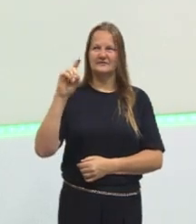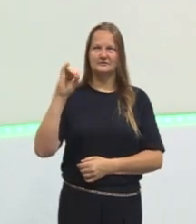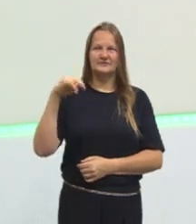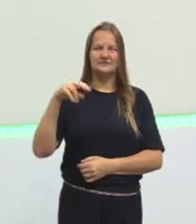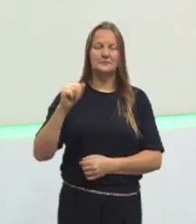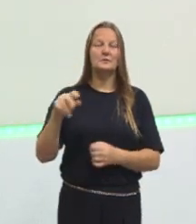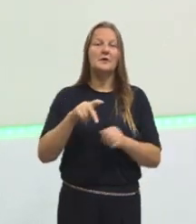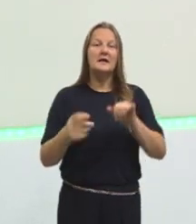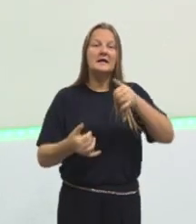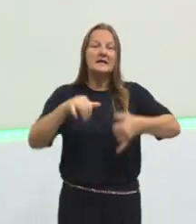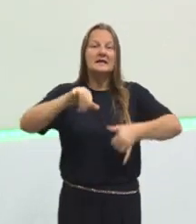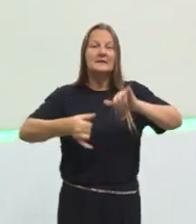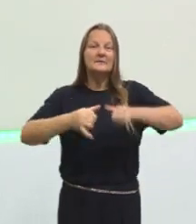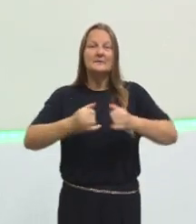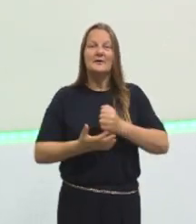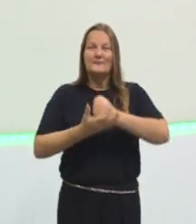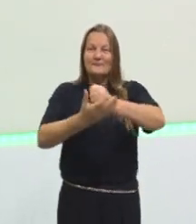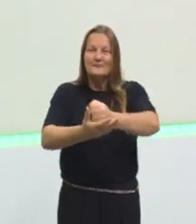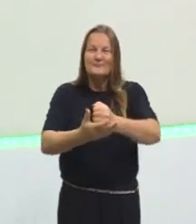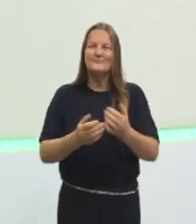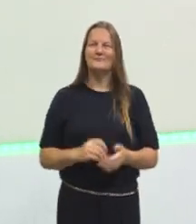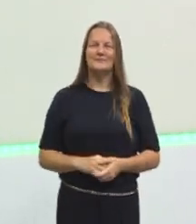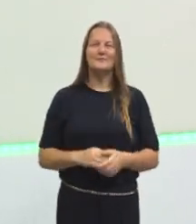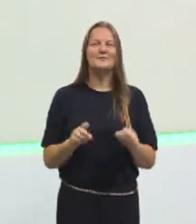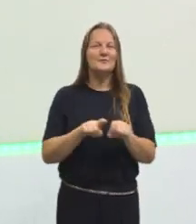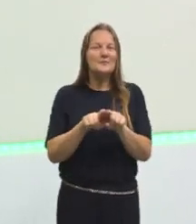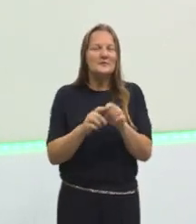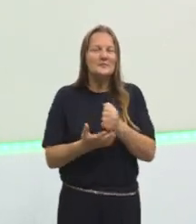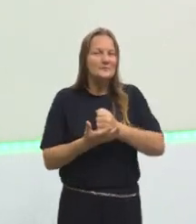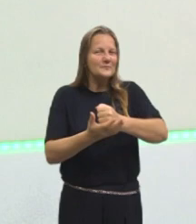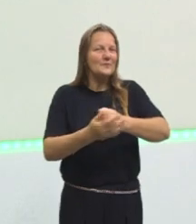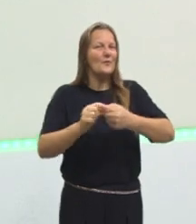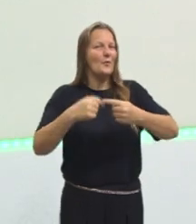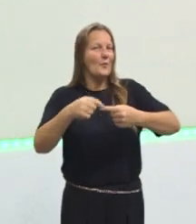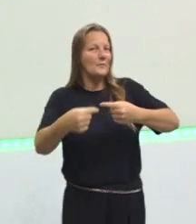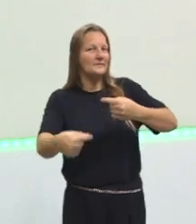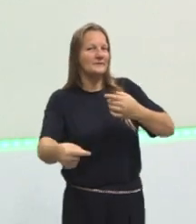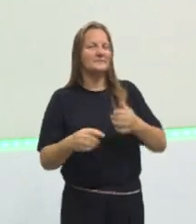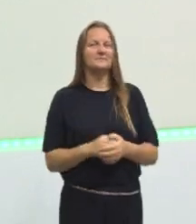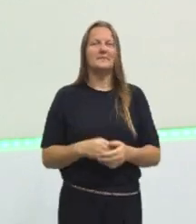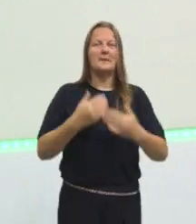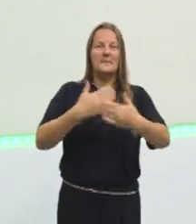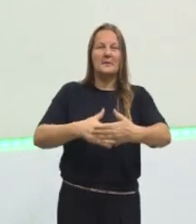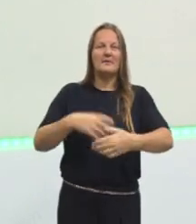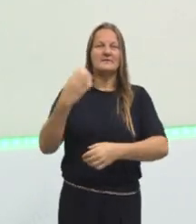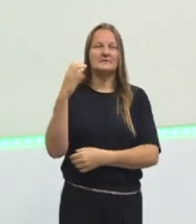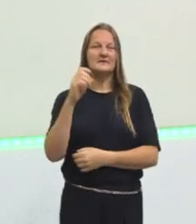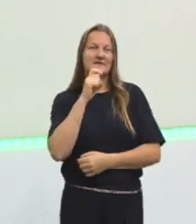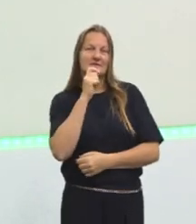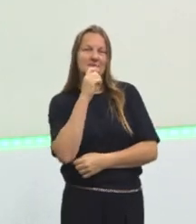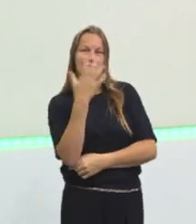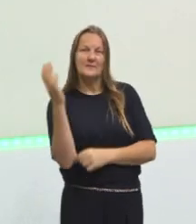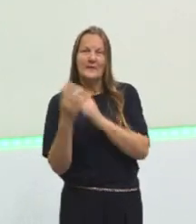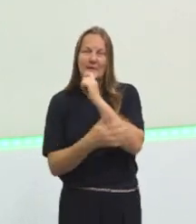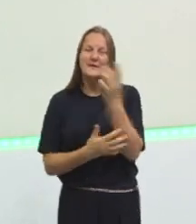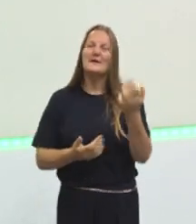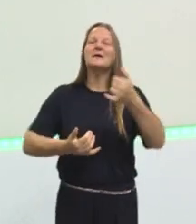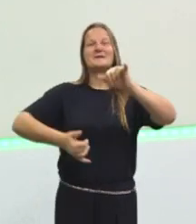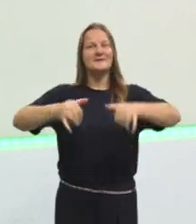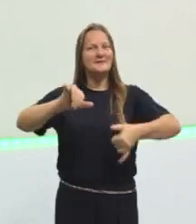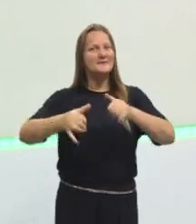estou aqui para auxiliar as gurias ajudar aí nesses comentários da prova de Ciências da Natureza com as questões de química